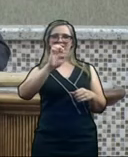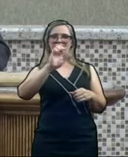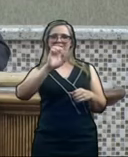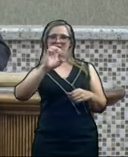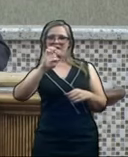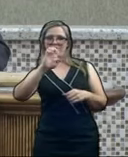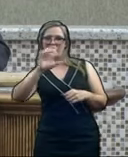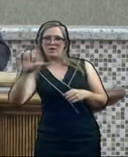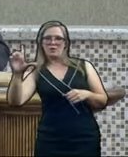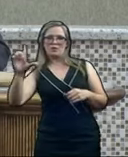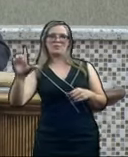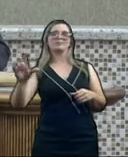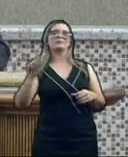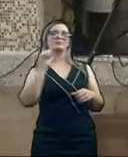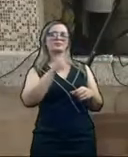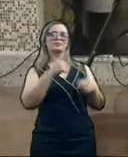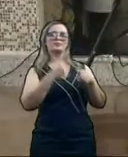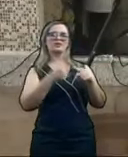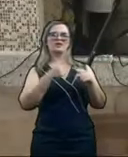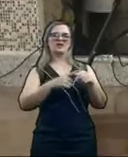Deus e prevaleceu